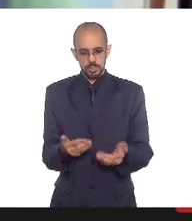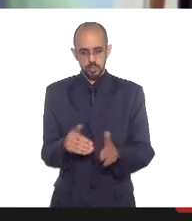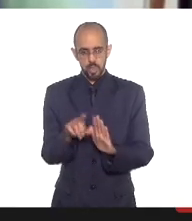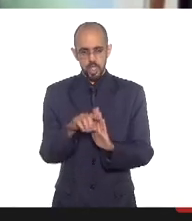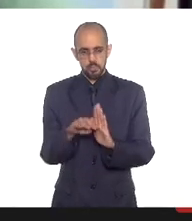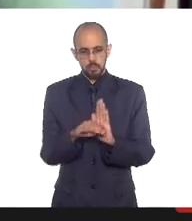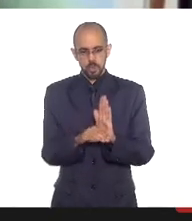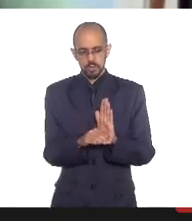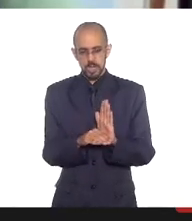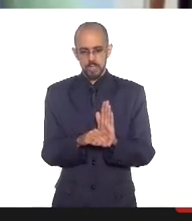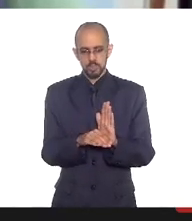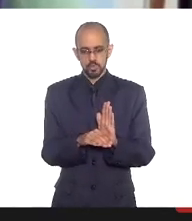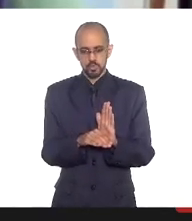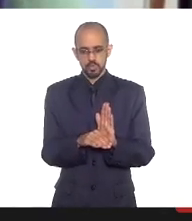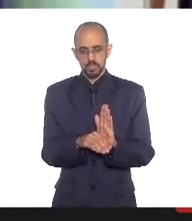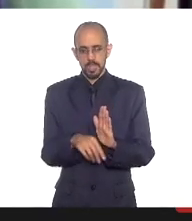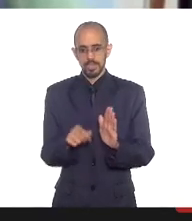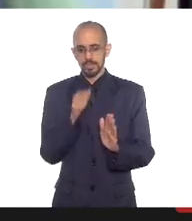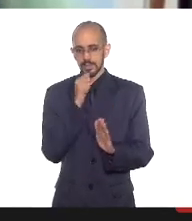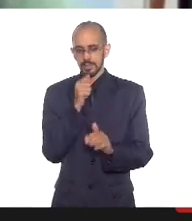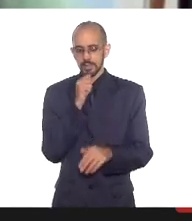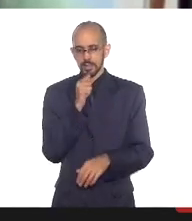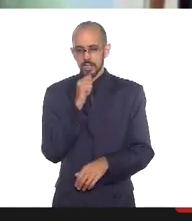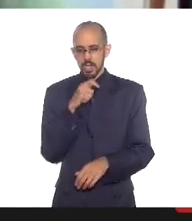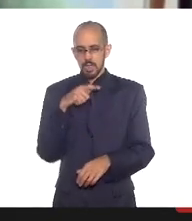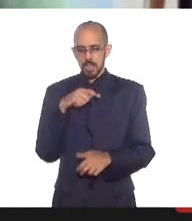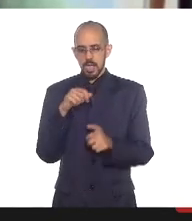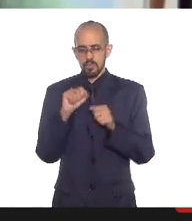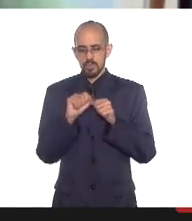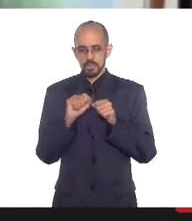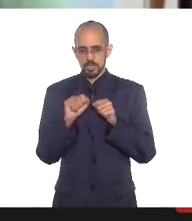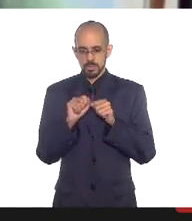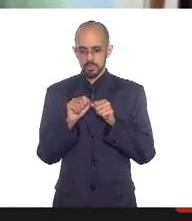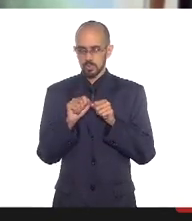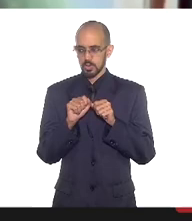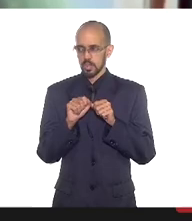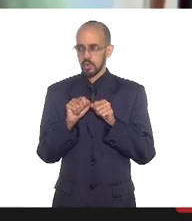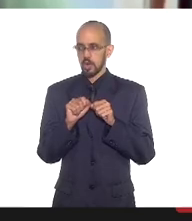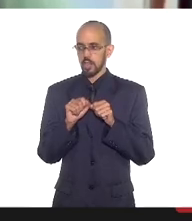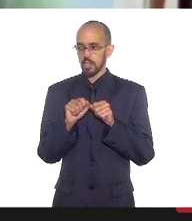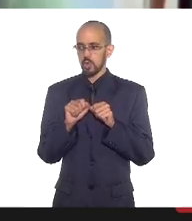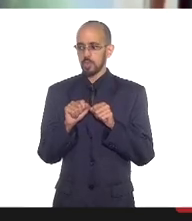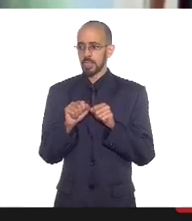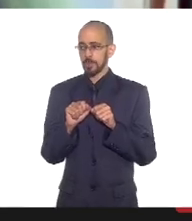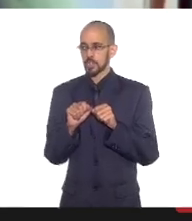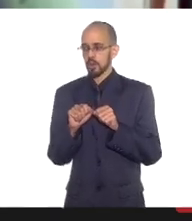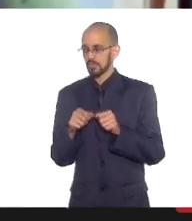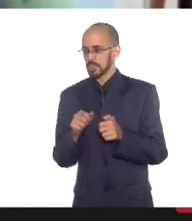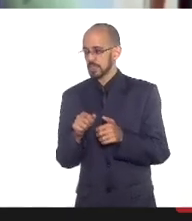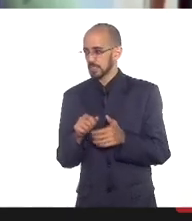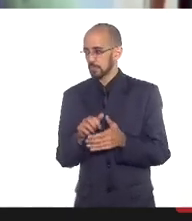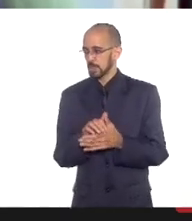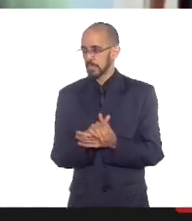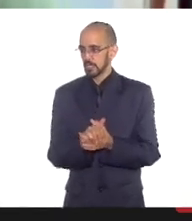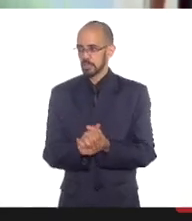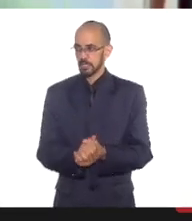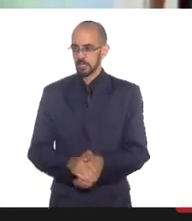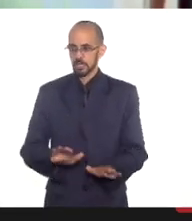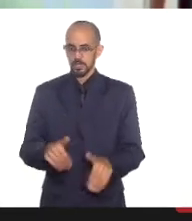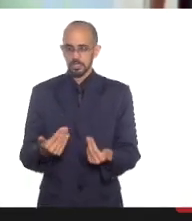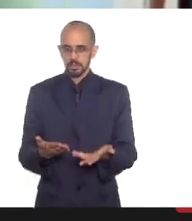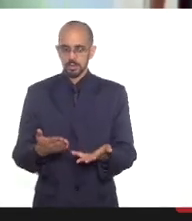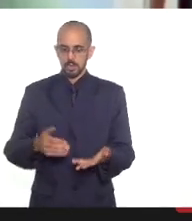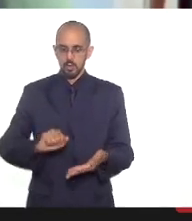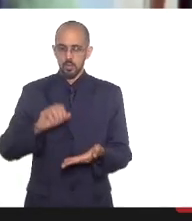o processo que está se estabelecendo ainda e dentro disso nós temos uma situação que a situação única no mundo inteiro